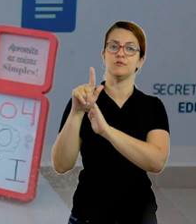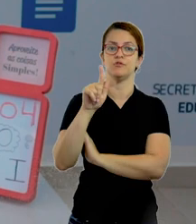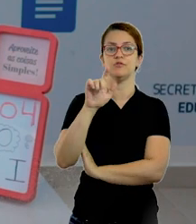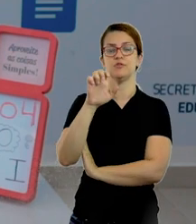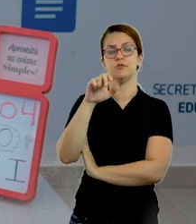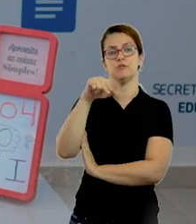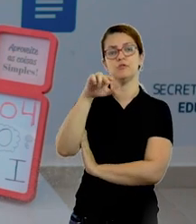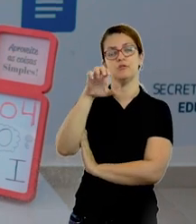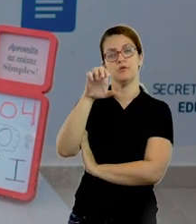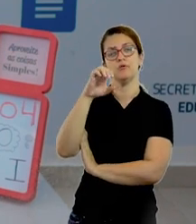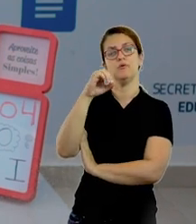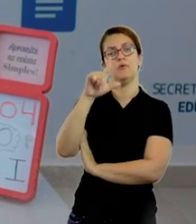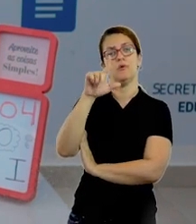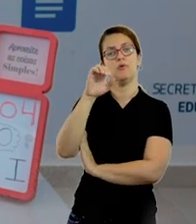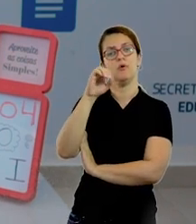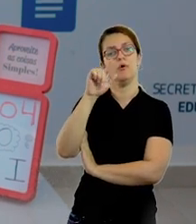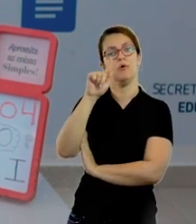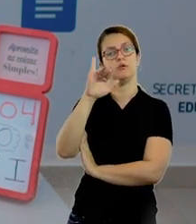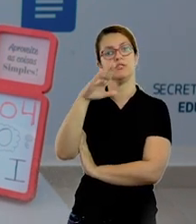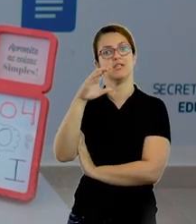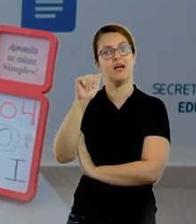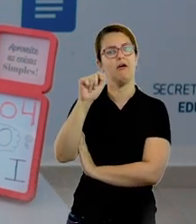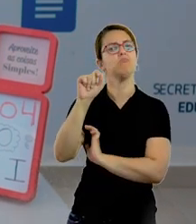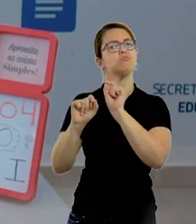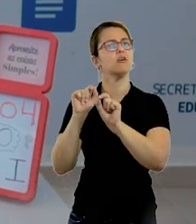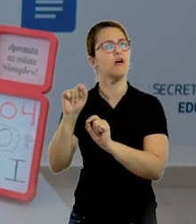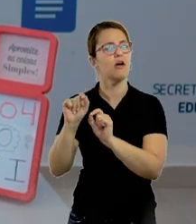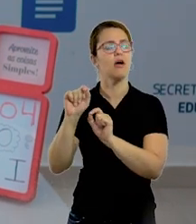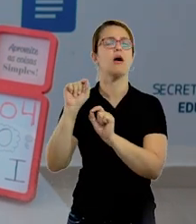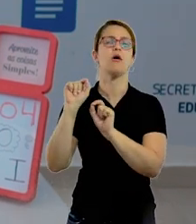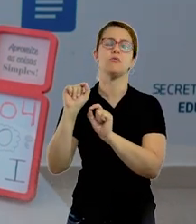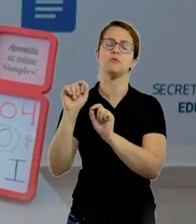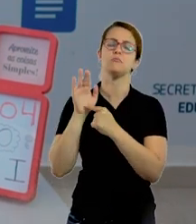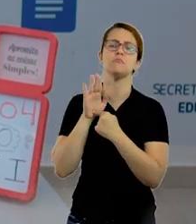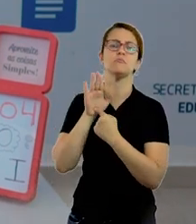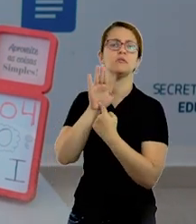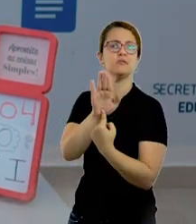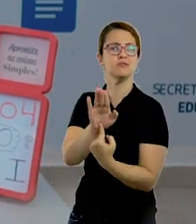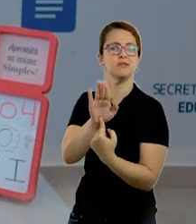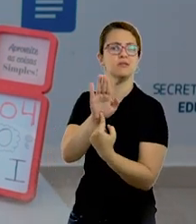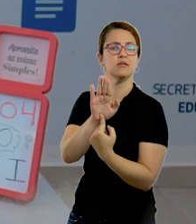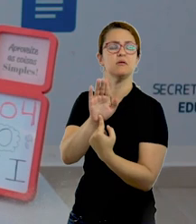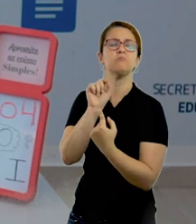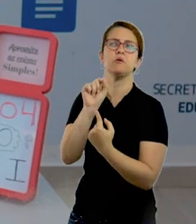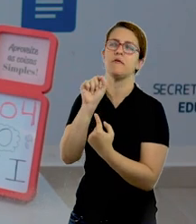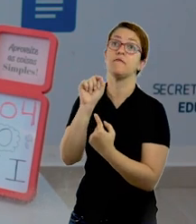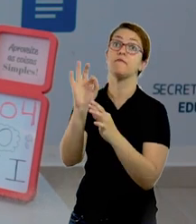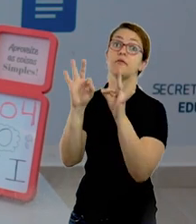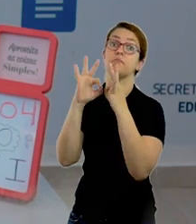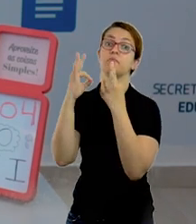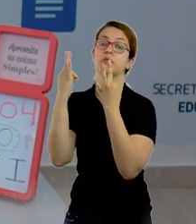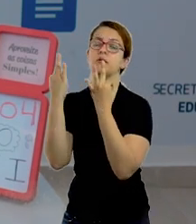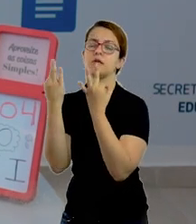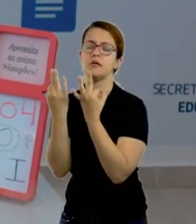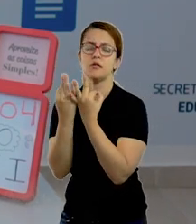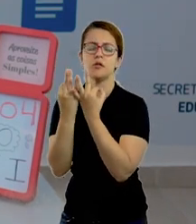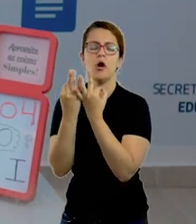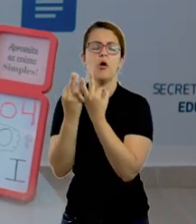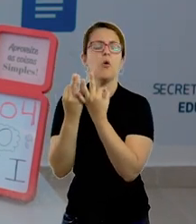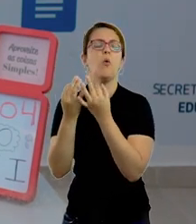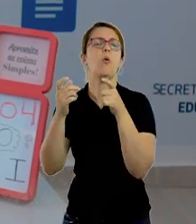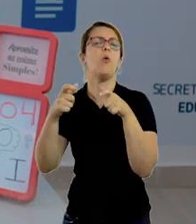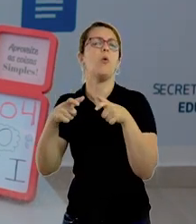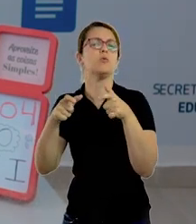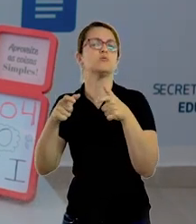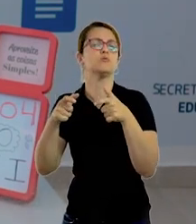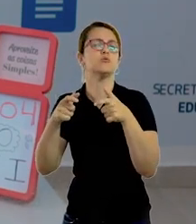sabe o que é uma árvore genealógica? Não! Uma árvore genealógica, ela representa quem você é, a sua família, sua